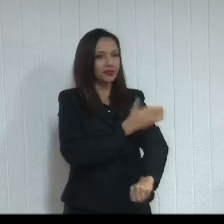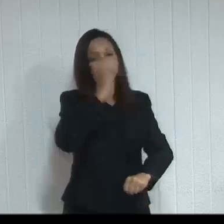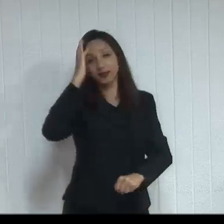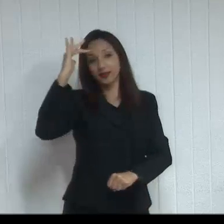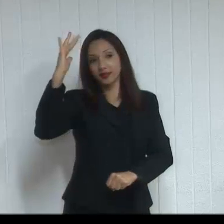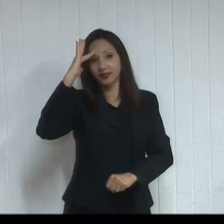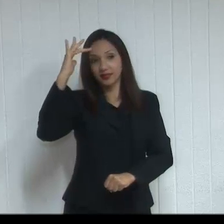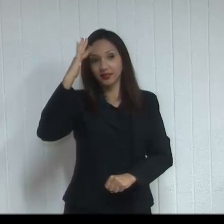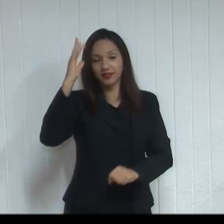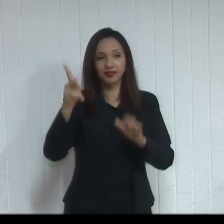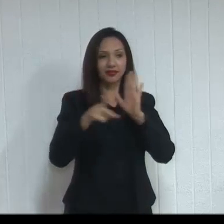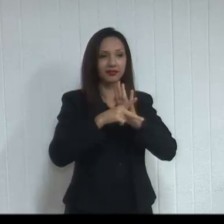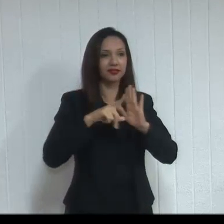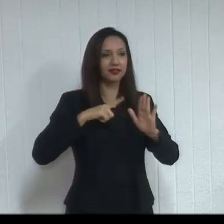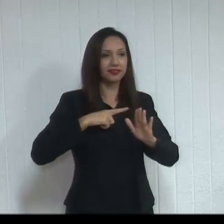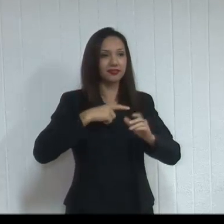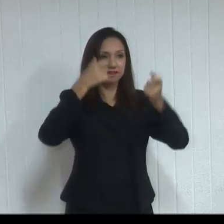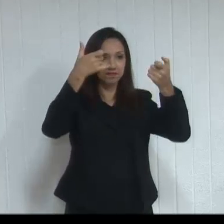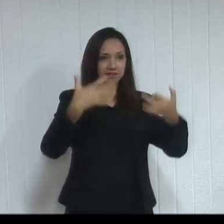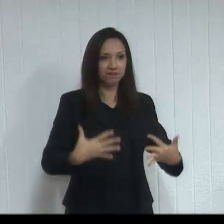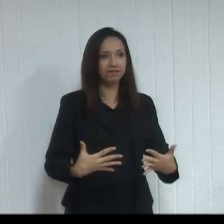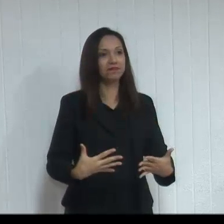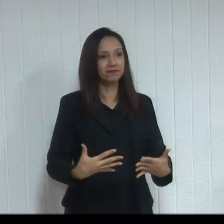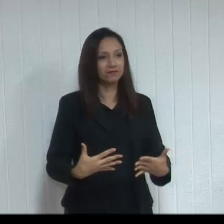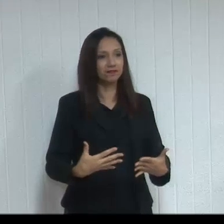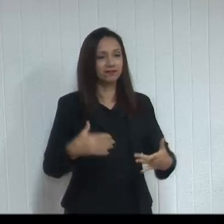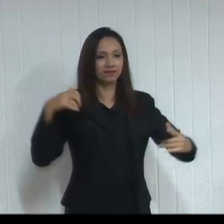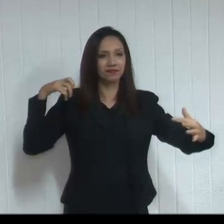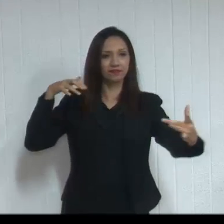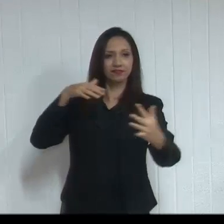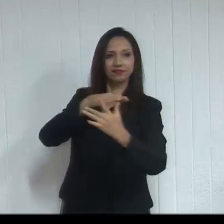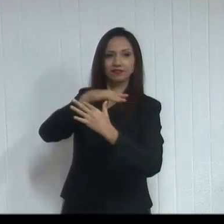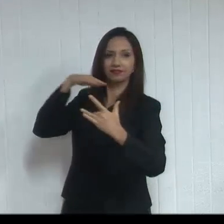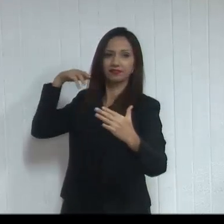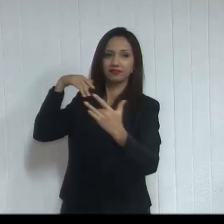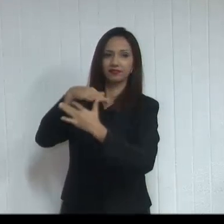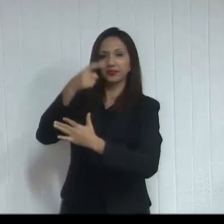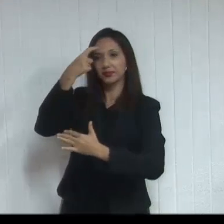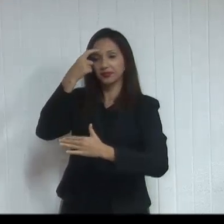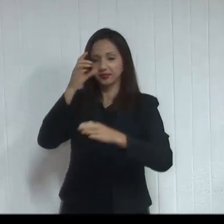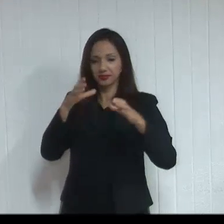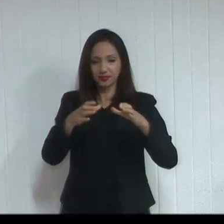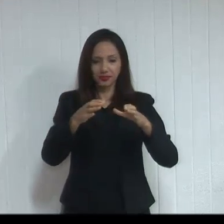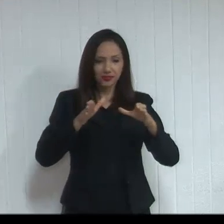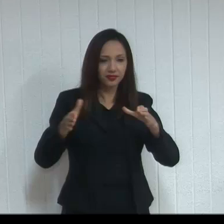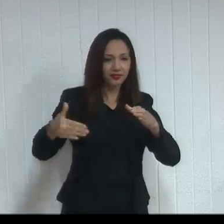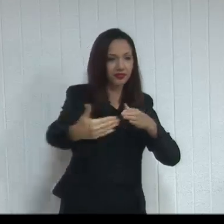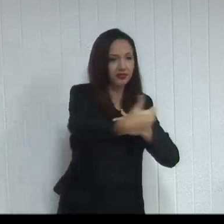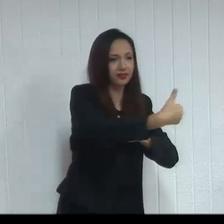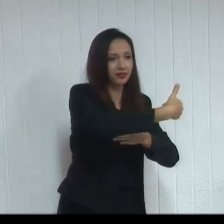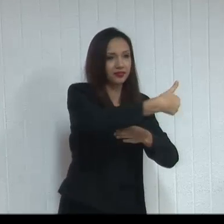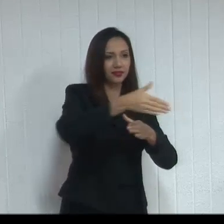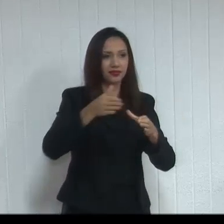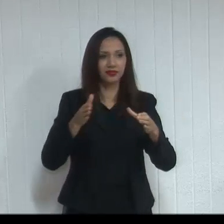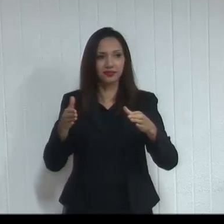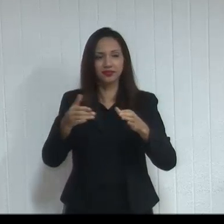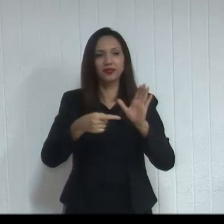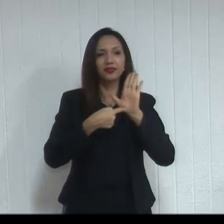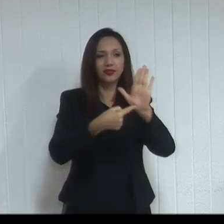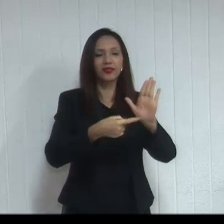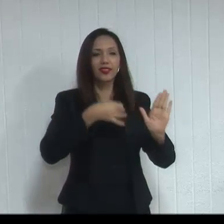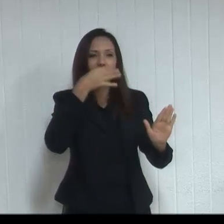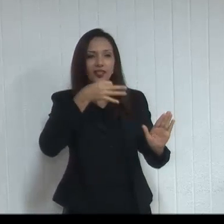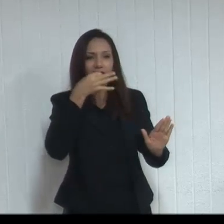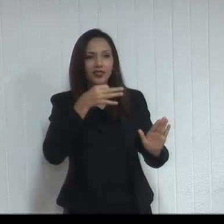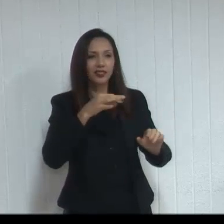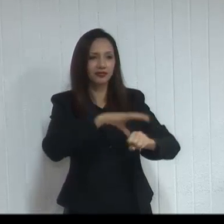das filas, que eu vou falar daqui a pouco, como a engenharia de tráfego, ela pensa nas rotatórias como uma alternativa de segurança. Então, eu